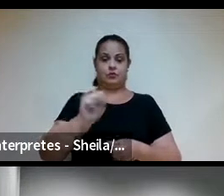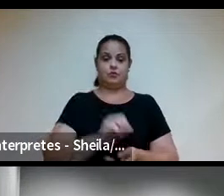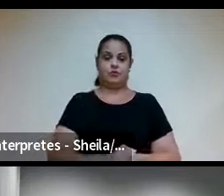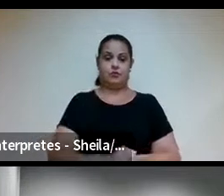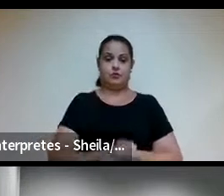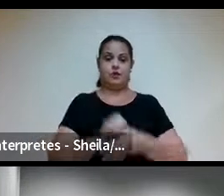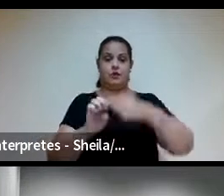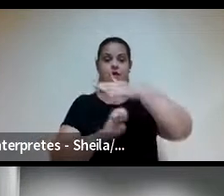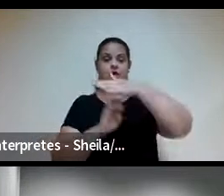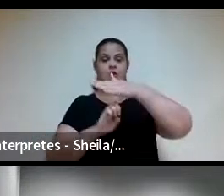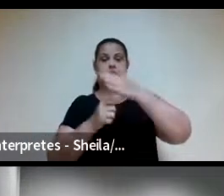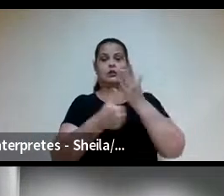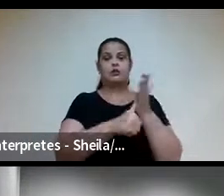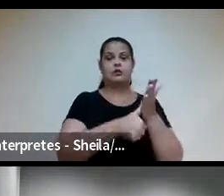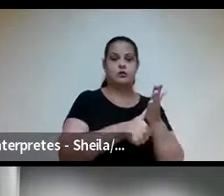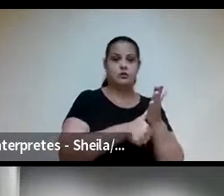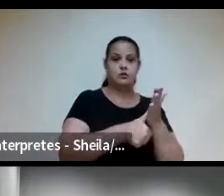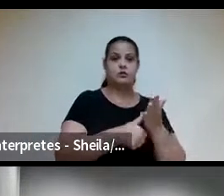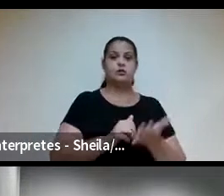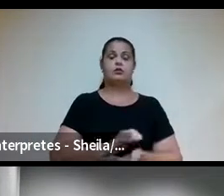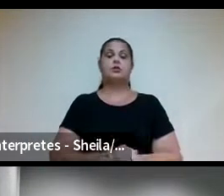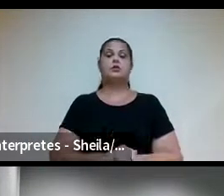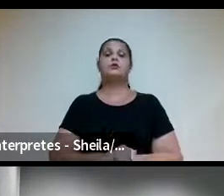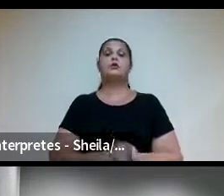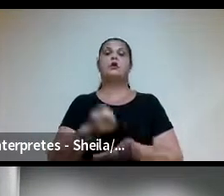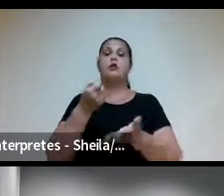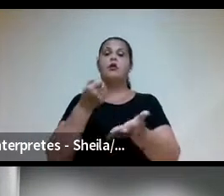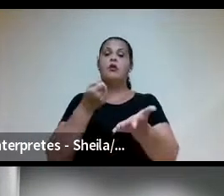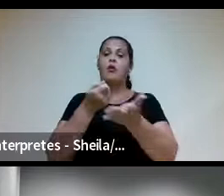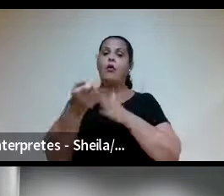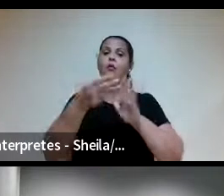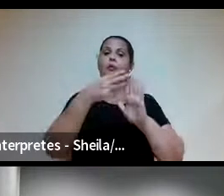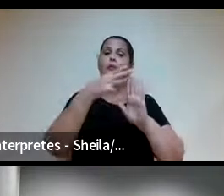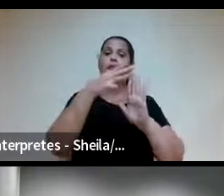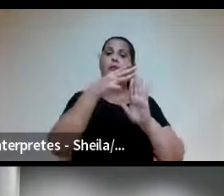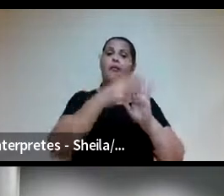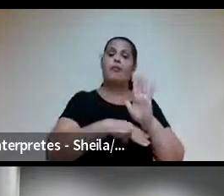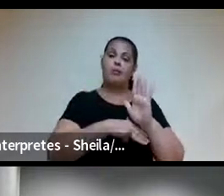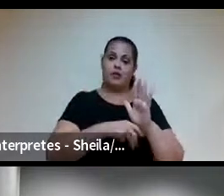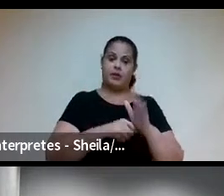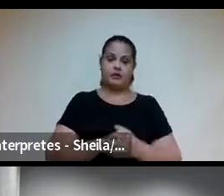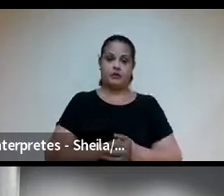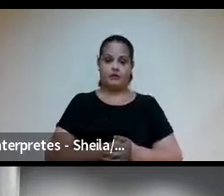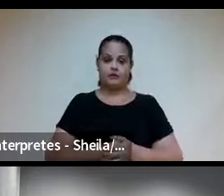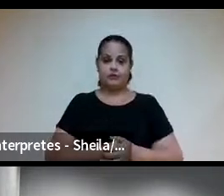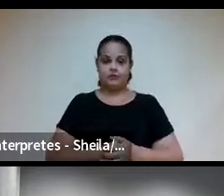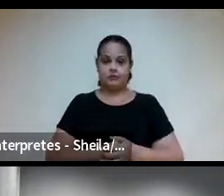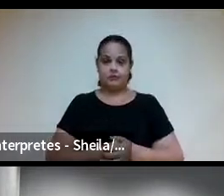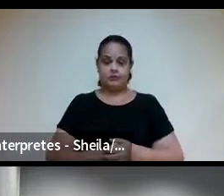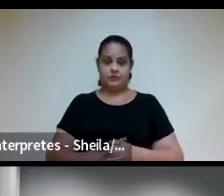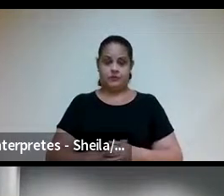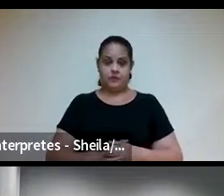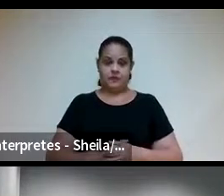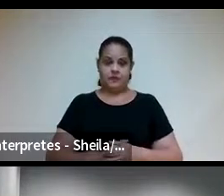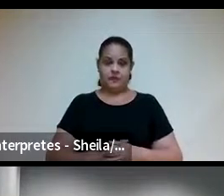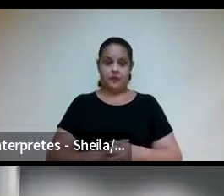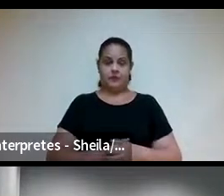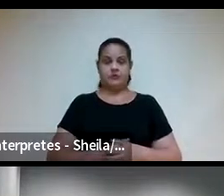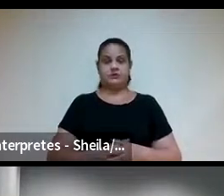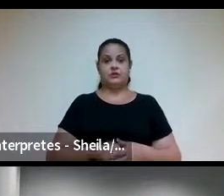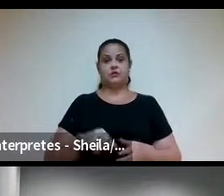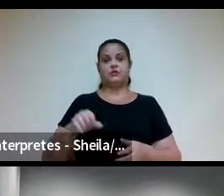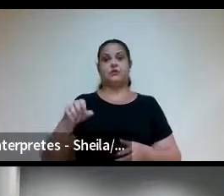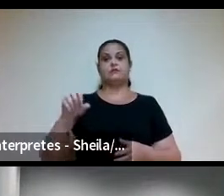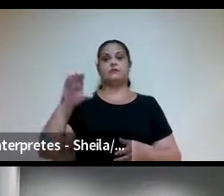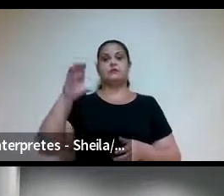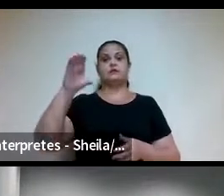que comprovasse o pagamento da multa, a qual teria sido recebida pelo sócio administrador César Alves de Lima,